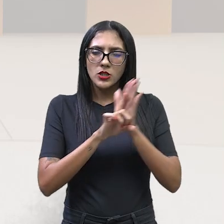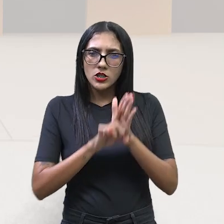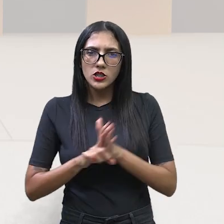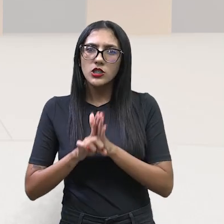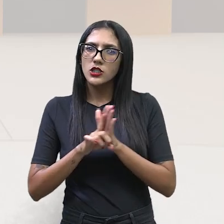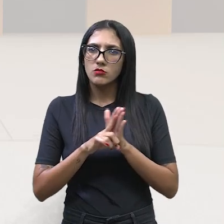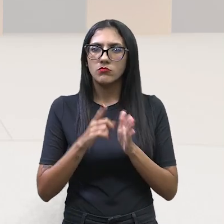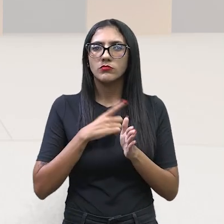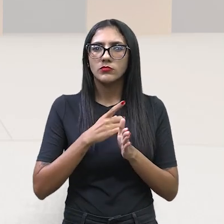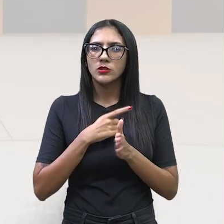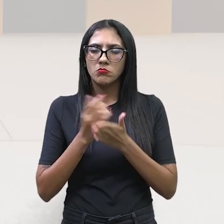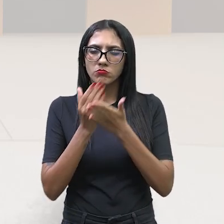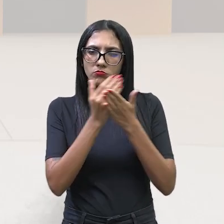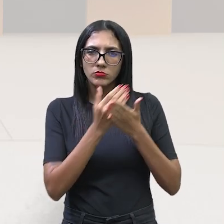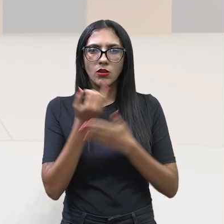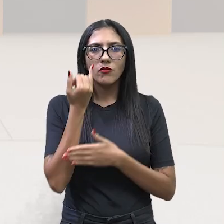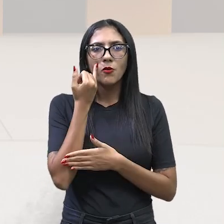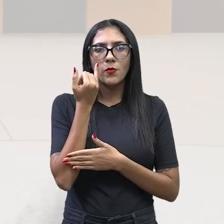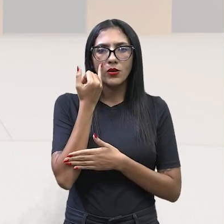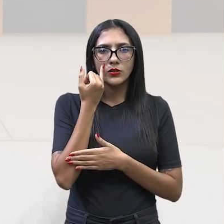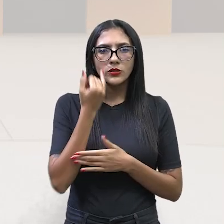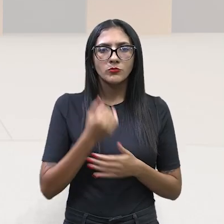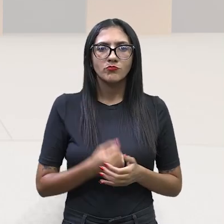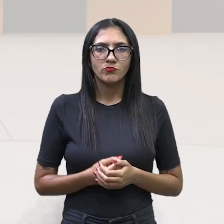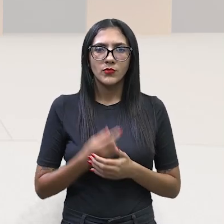ocupar esses empregos, eles precisam de